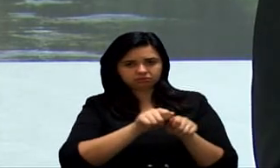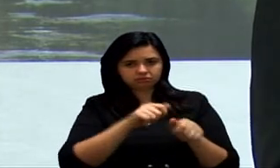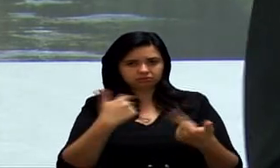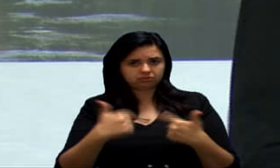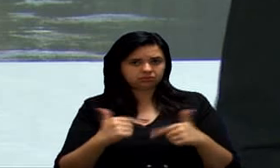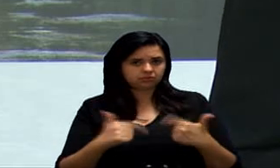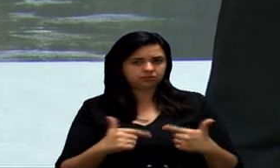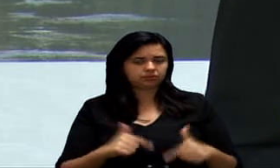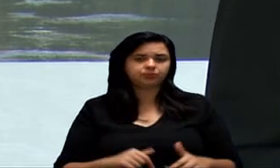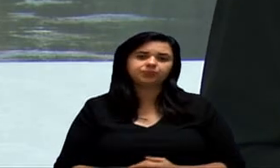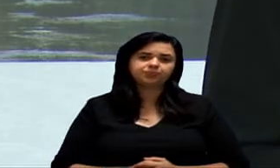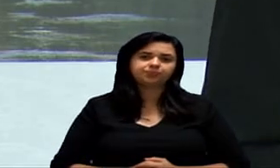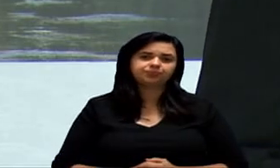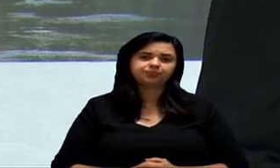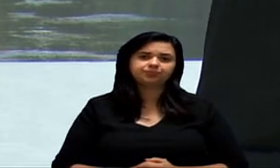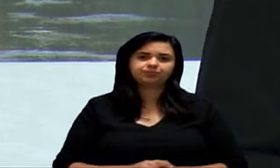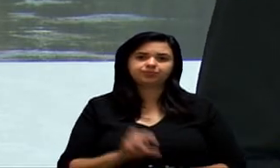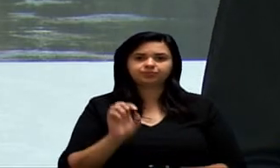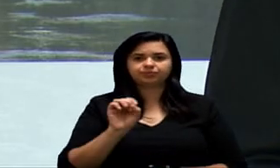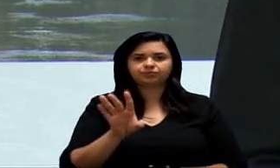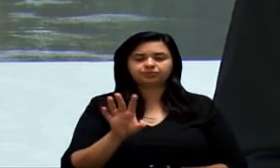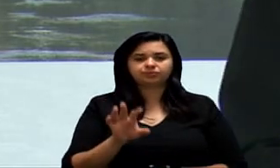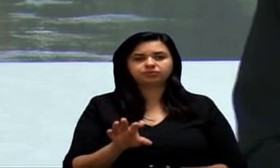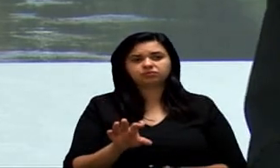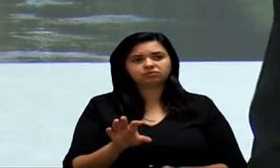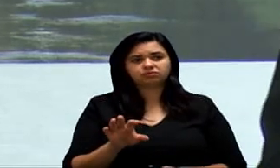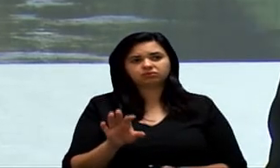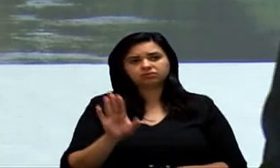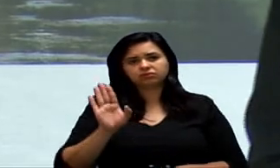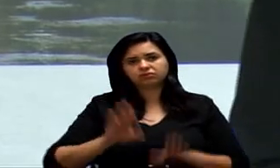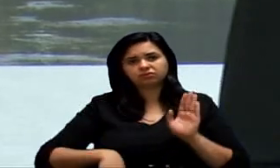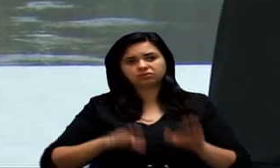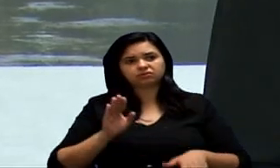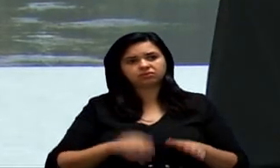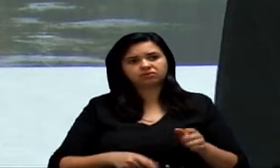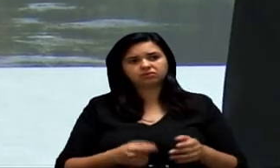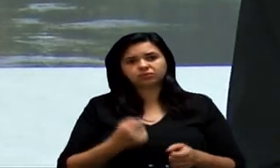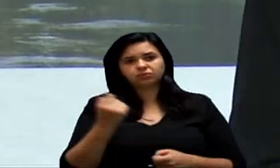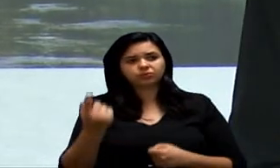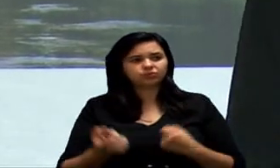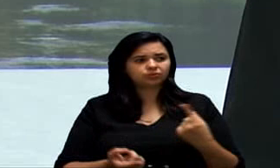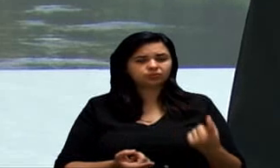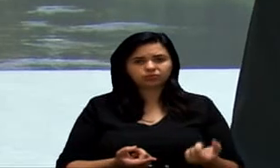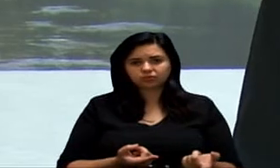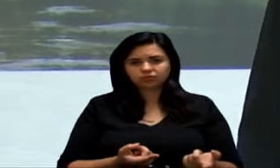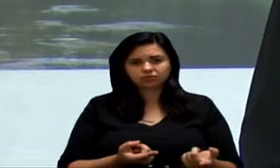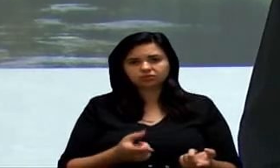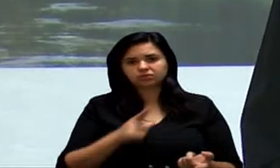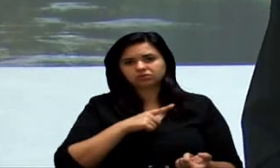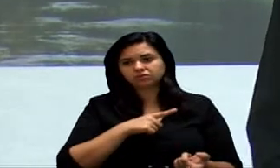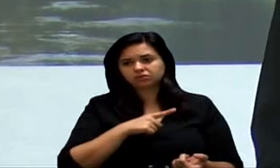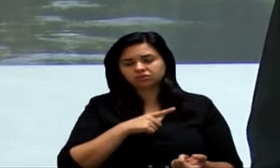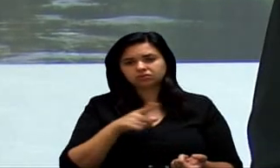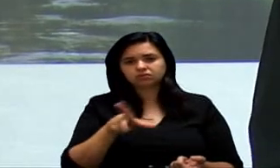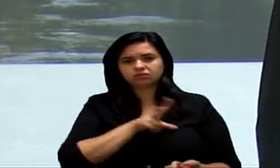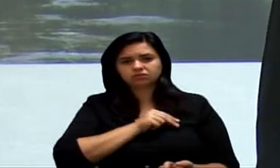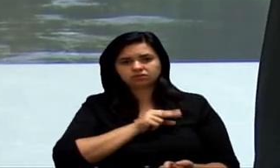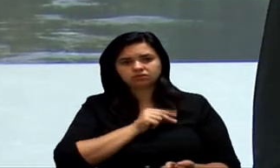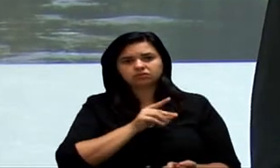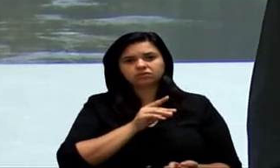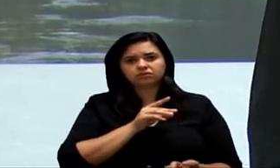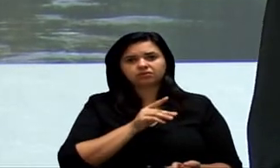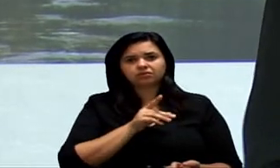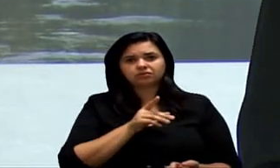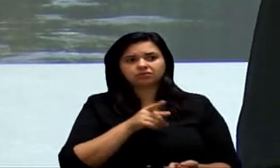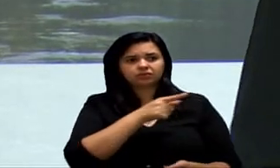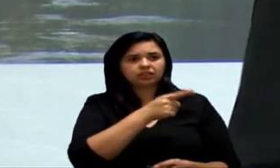Só temos uma opção, na verdade, dentro de alguns cemitérios, né? Então, eles podem cobrar o preço que for, a pessoa está na urgência,